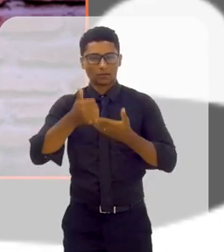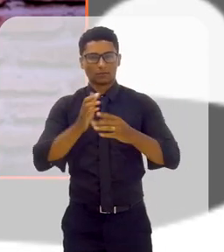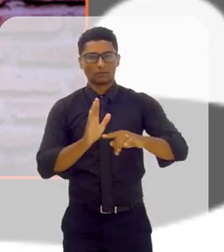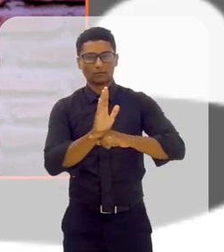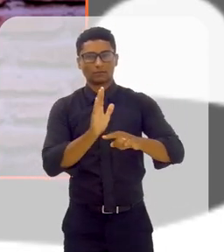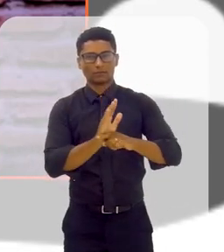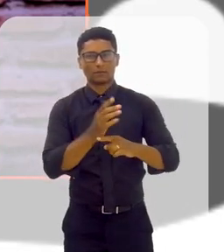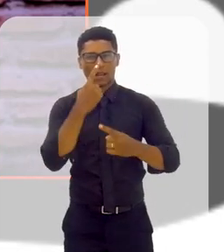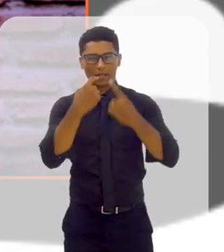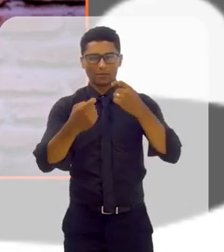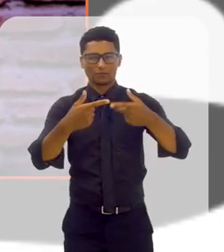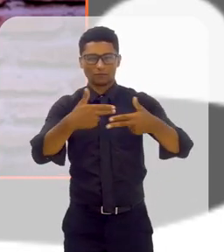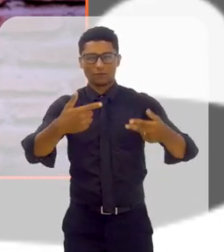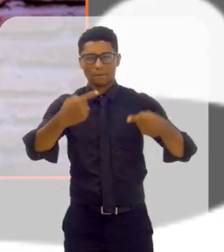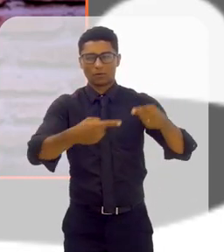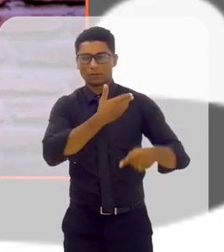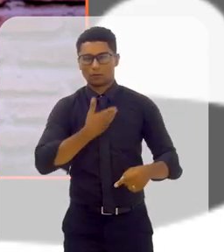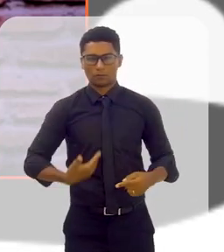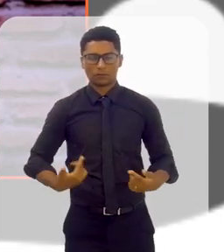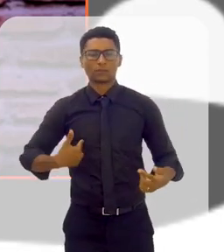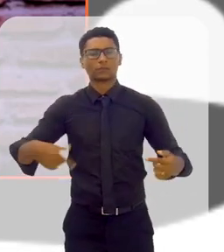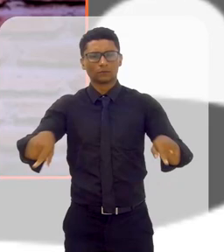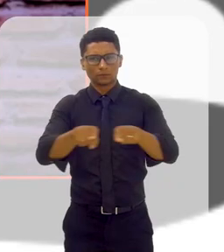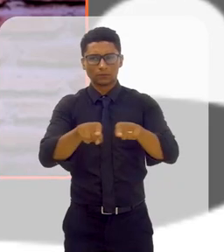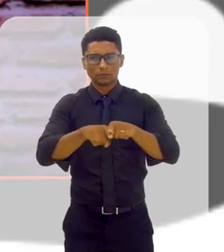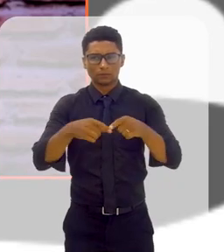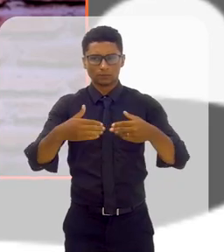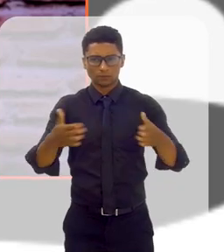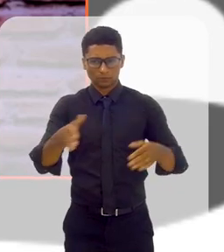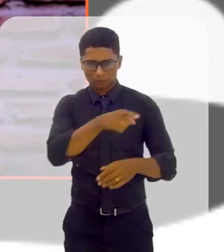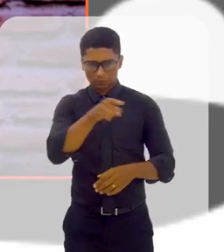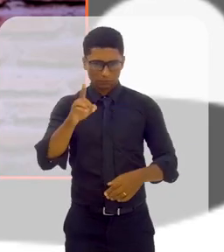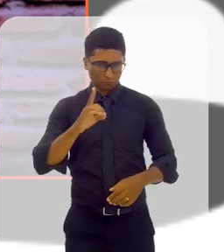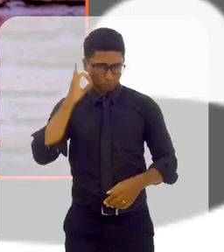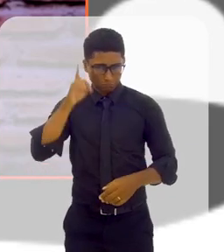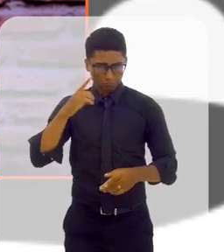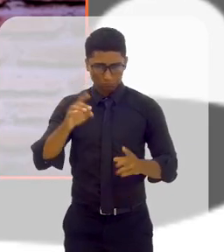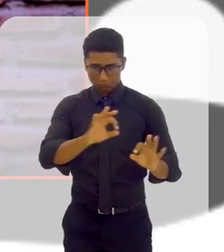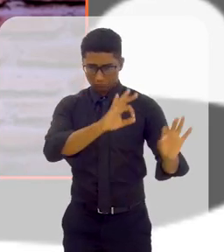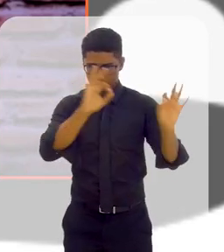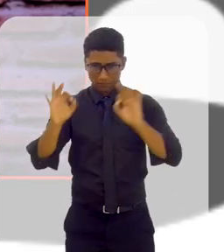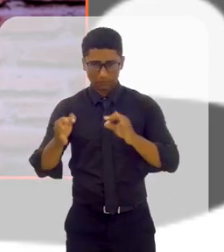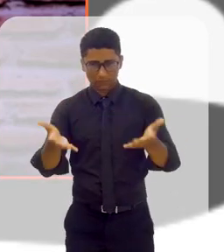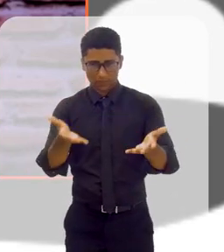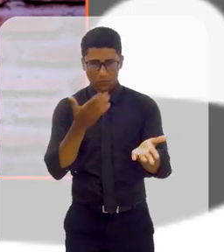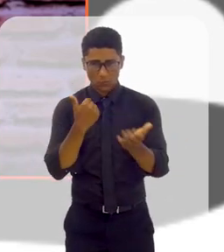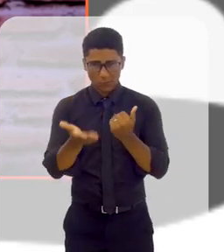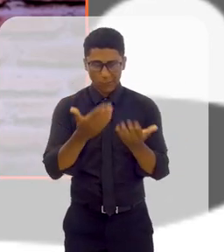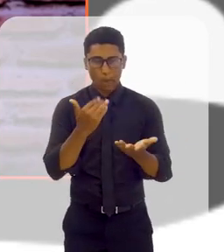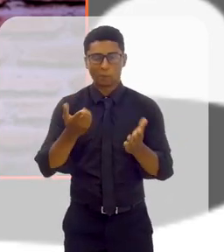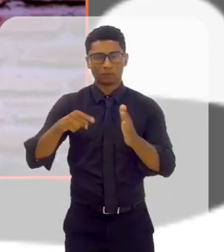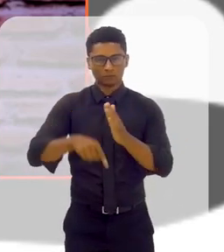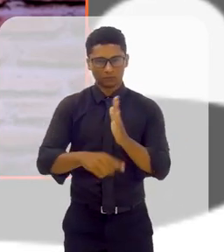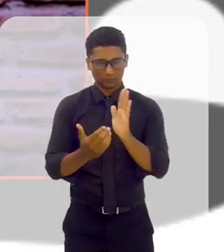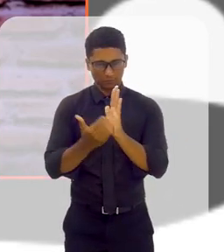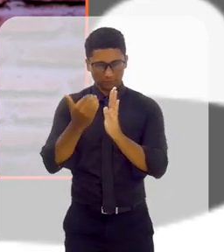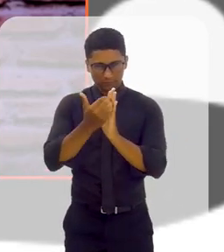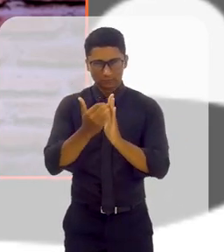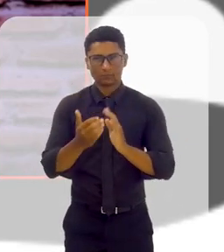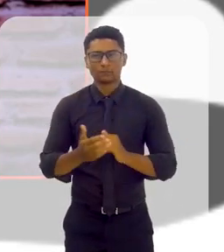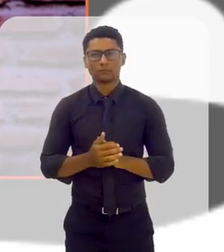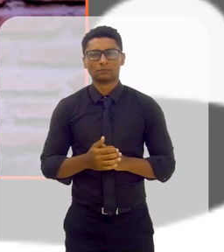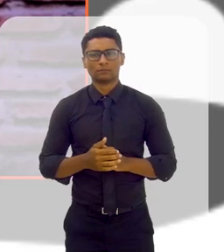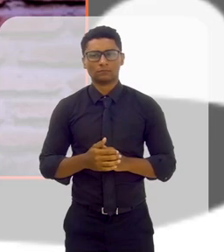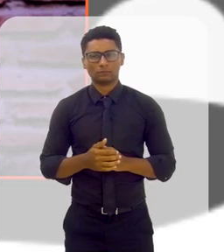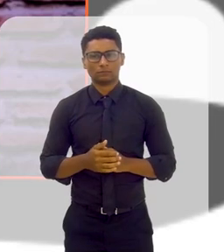âmbito dele lixo eletrônico políticas públicas e me coloca à disposição se algum Deputado estiver nos assistindo e quiser falar aprofundar um pouco